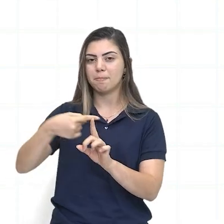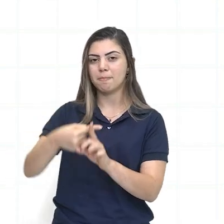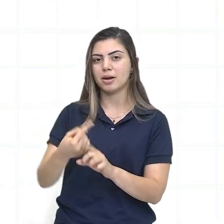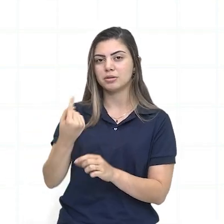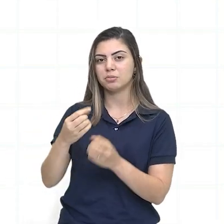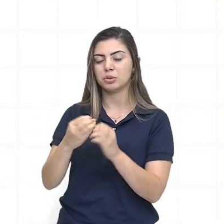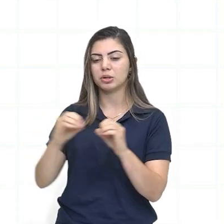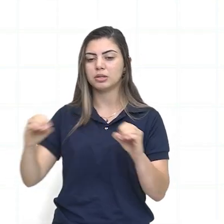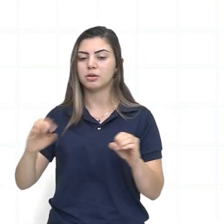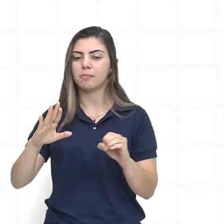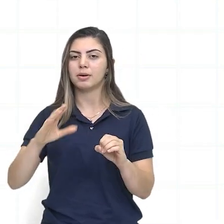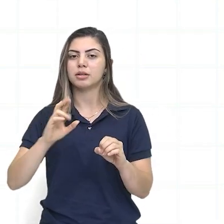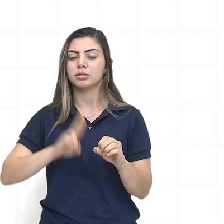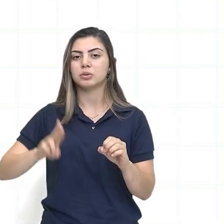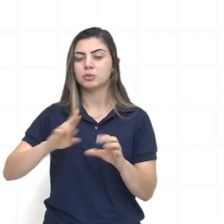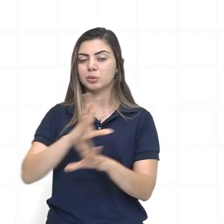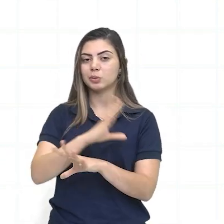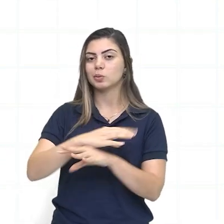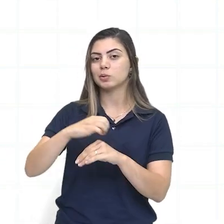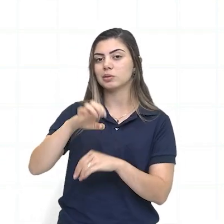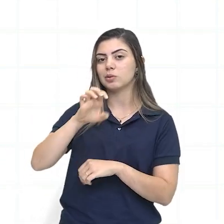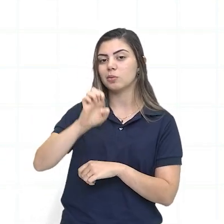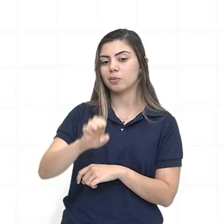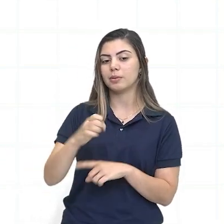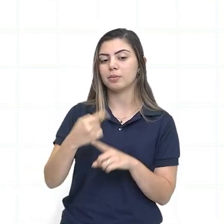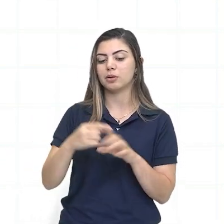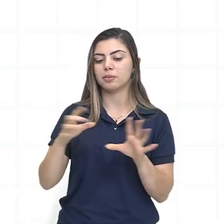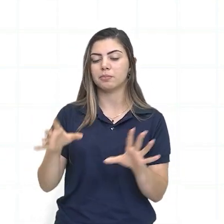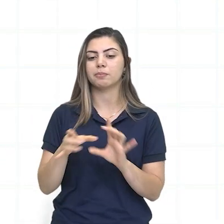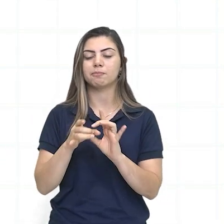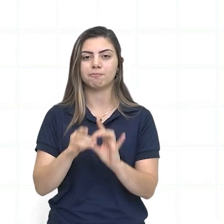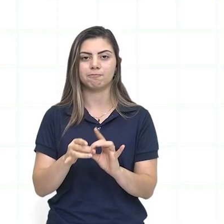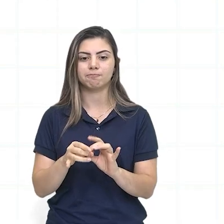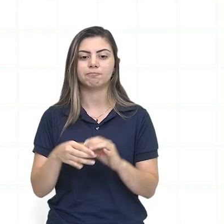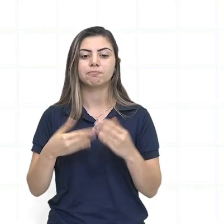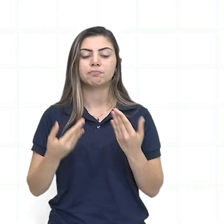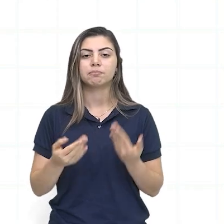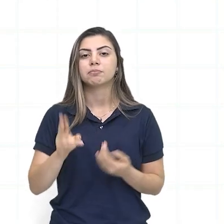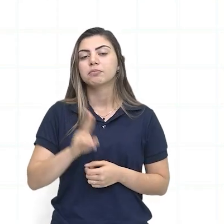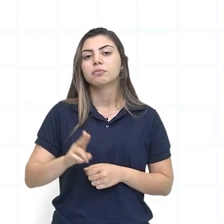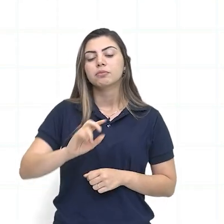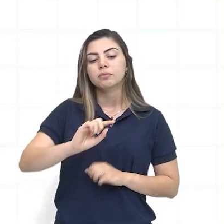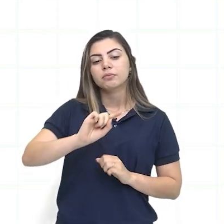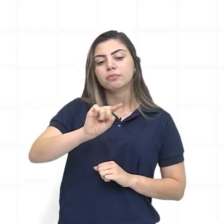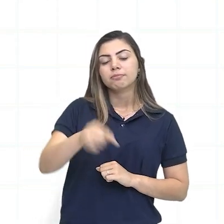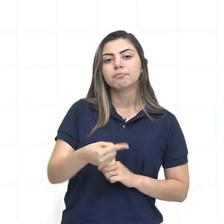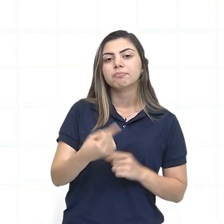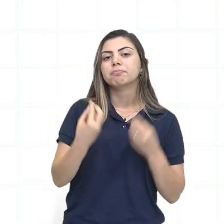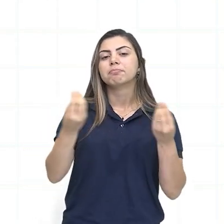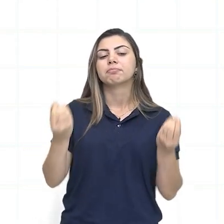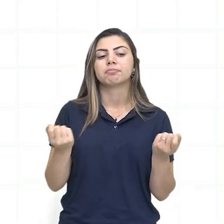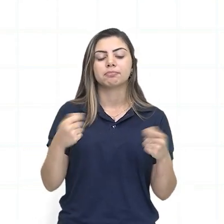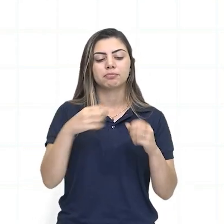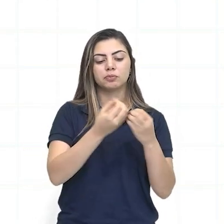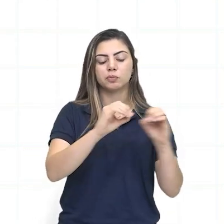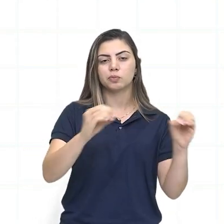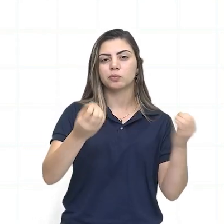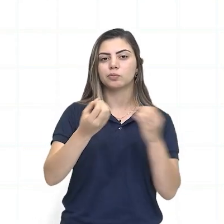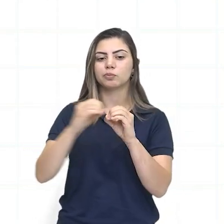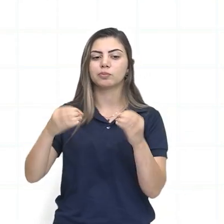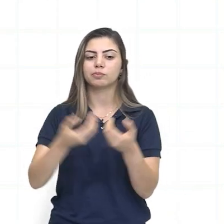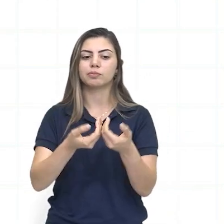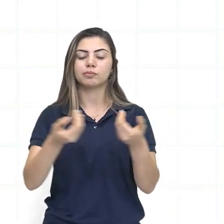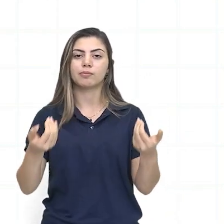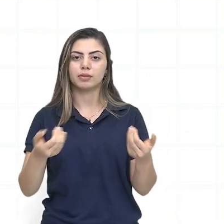caso, não utilizo a vírgula, certo? Mas então eu utilizo a vírgula para separar essas orações